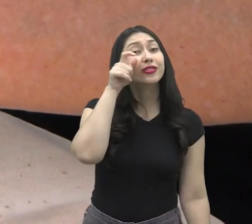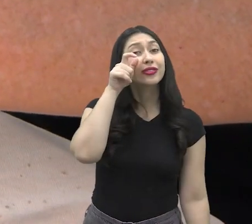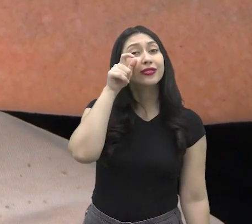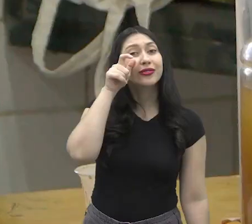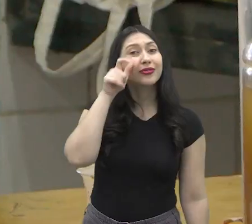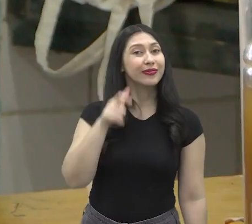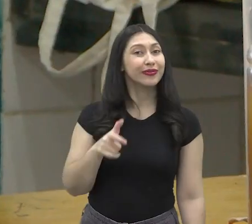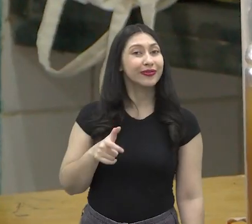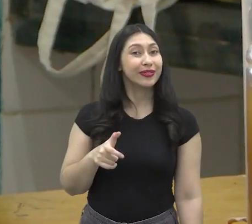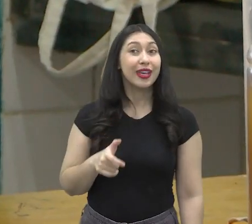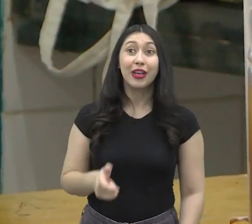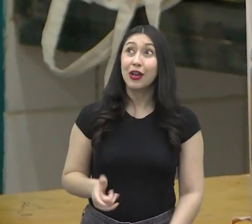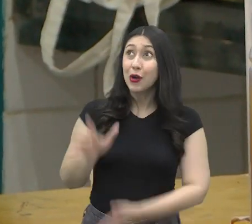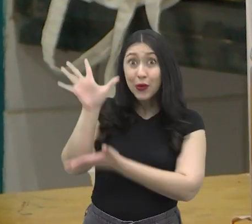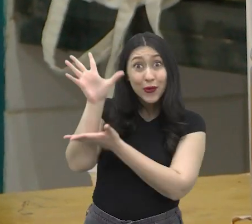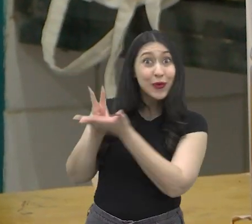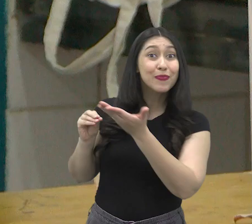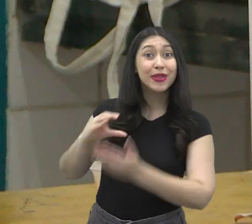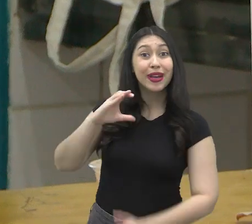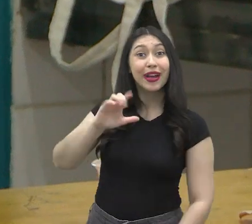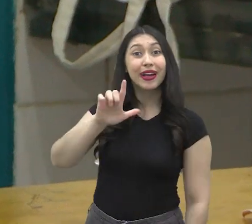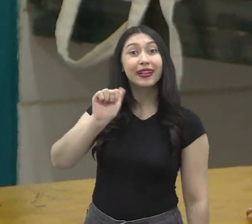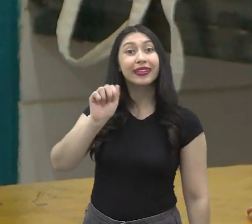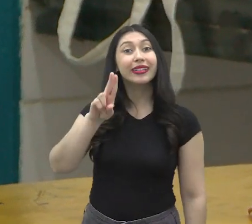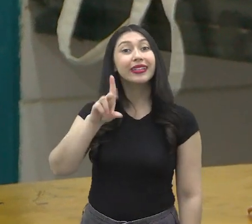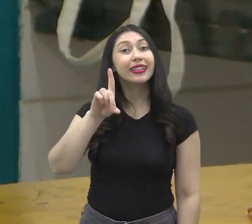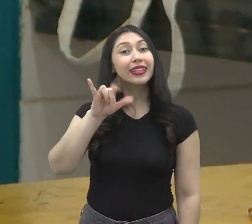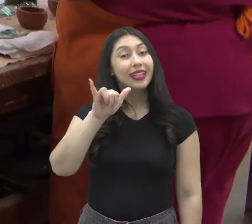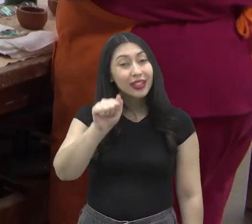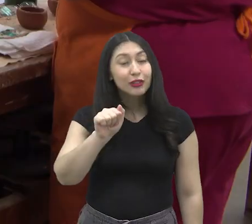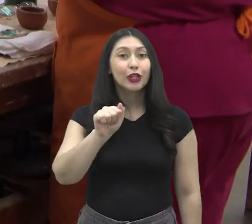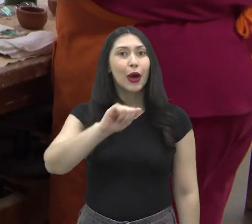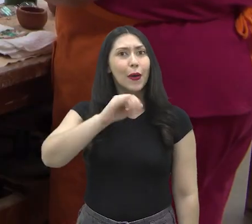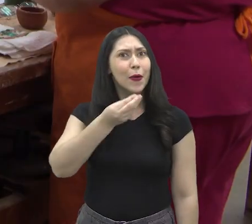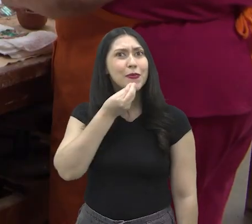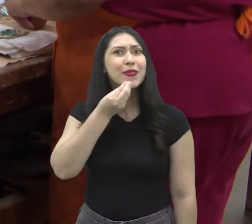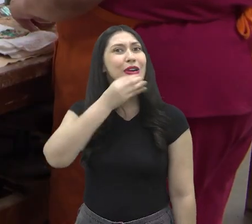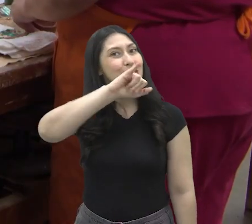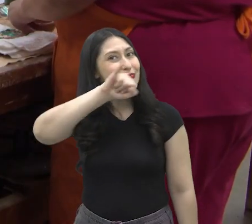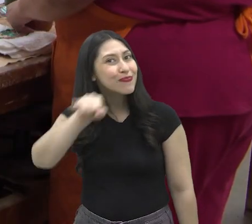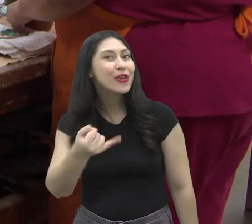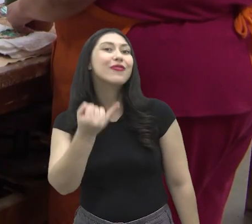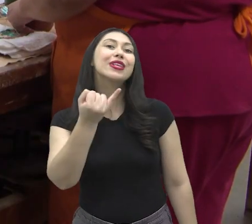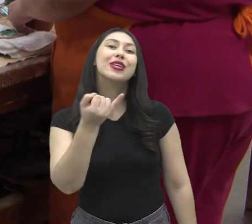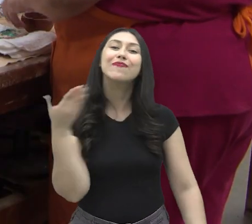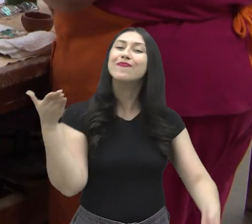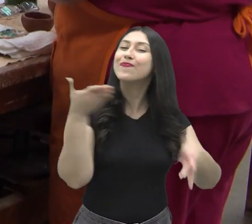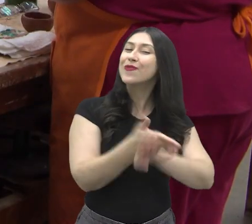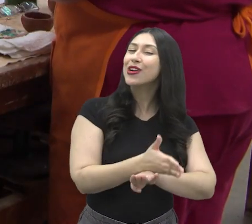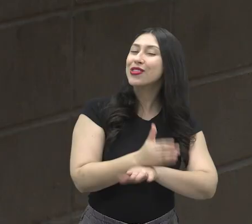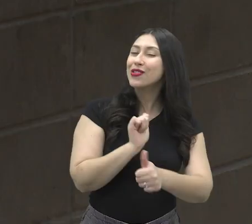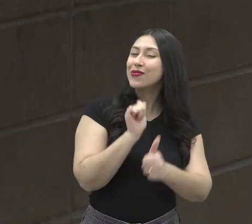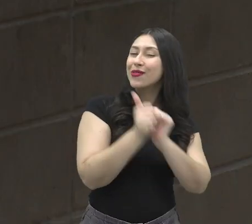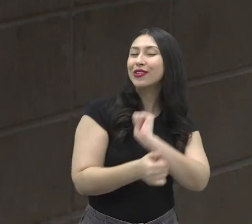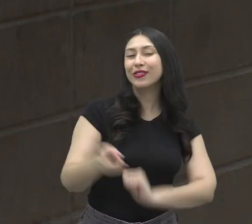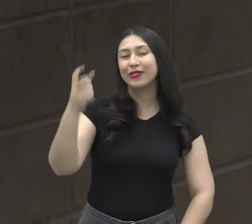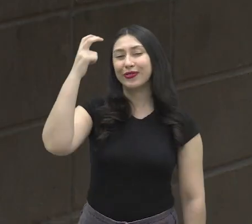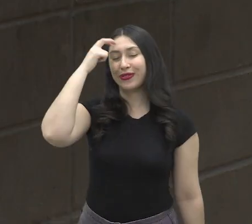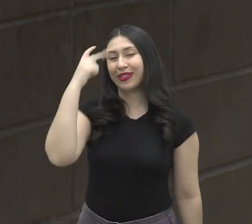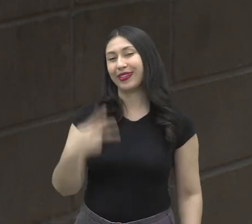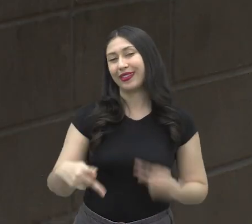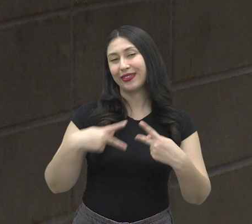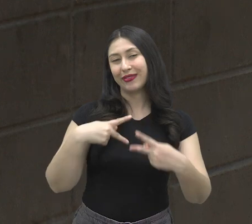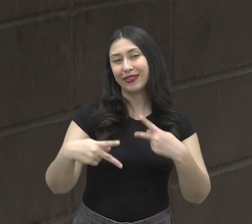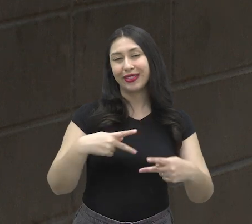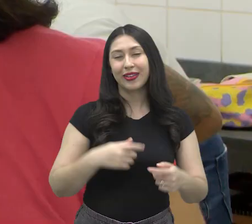nos assistindo é de seguir o que a Cláudia fez e ainda faz. Aproveitar as oportunidades culturais e esportivas